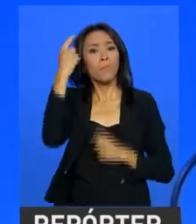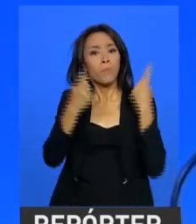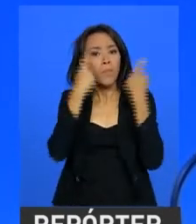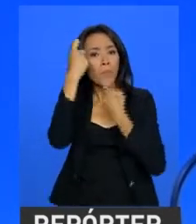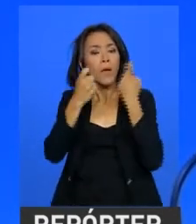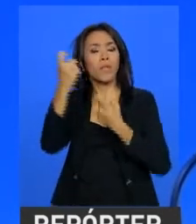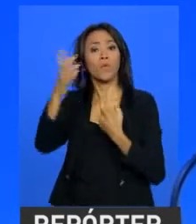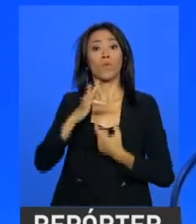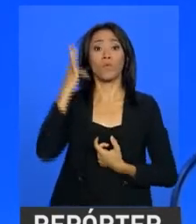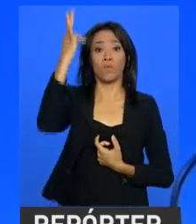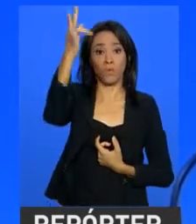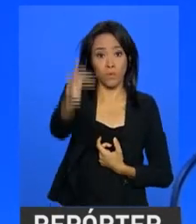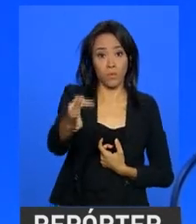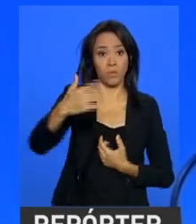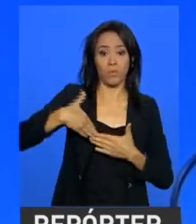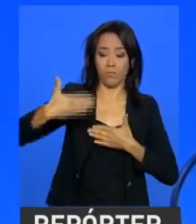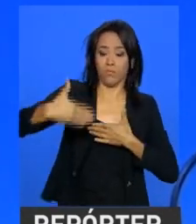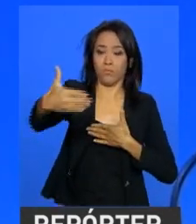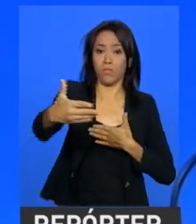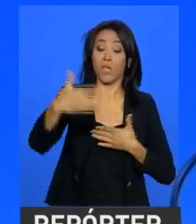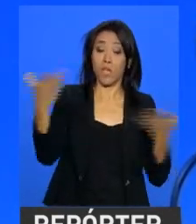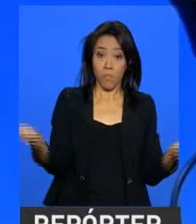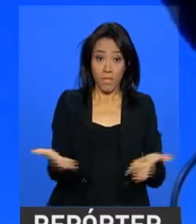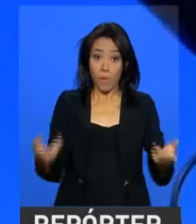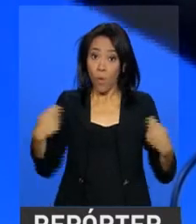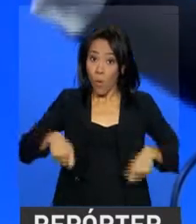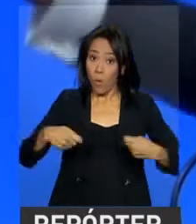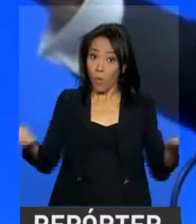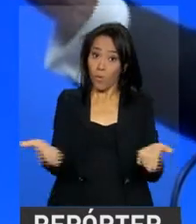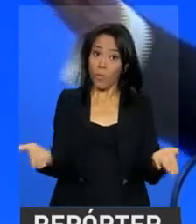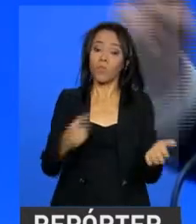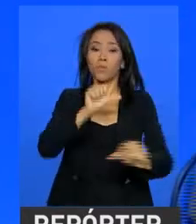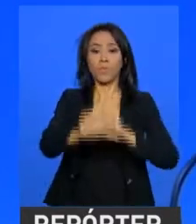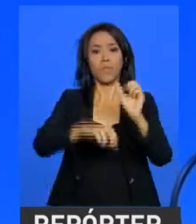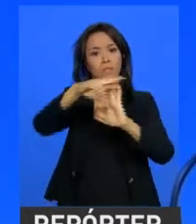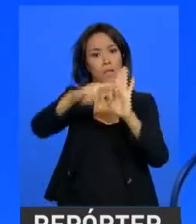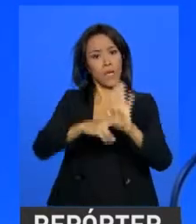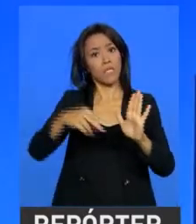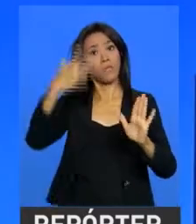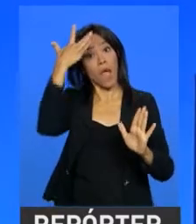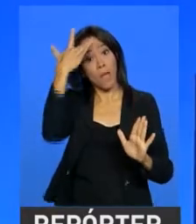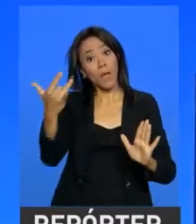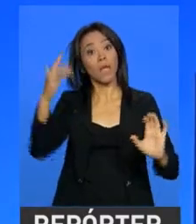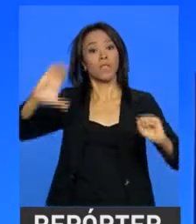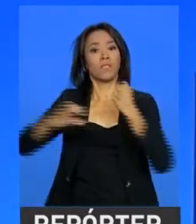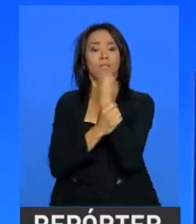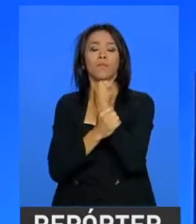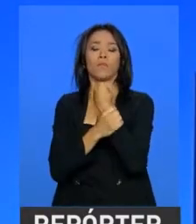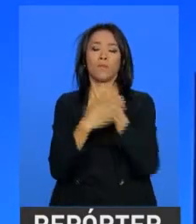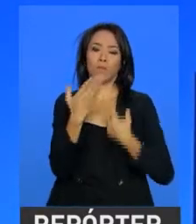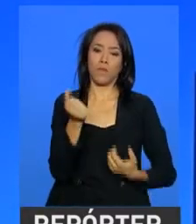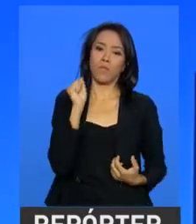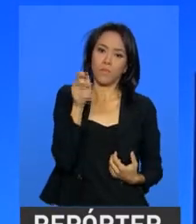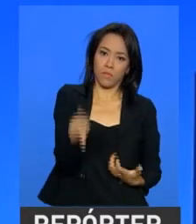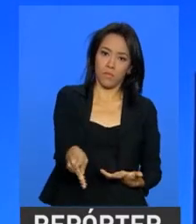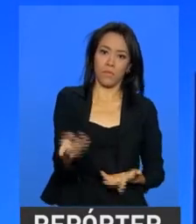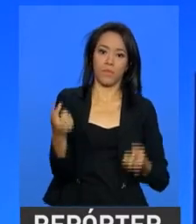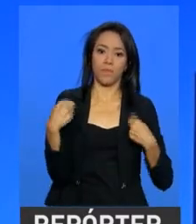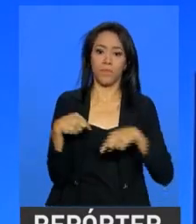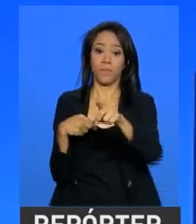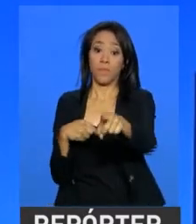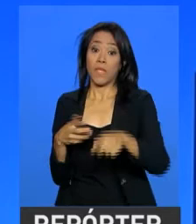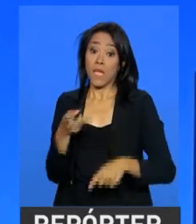Nós precisamos reformar a Previdência hoje para garantir a Previdência amanhã. O presidente ressaltou ainda que